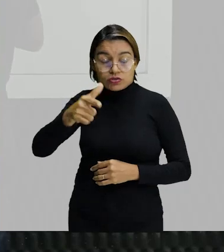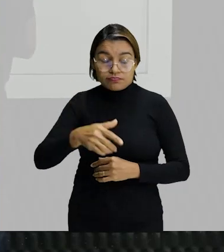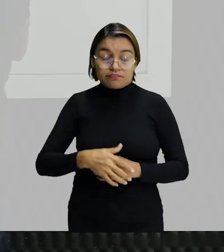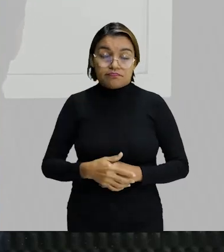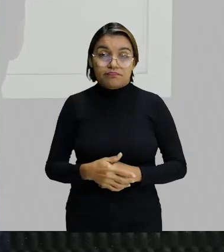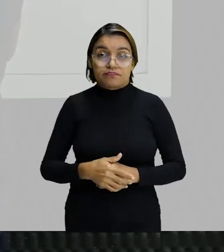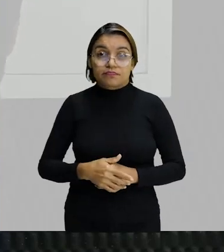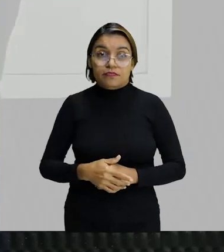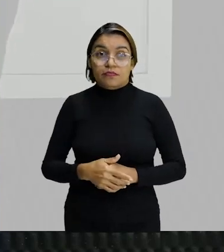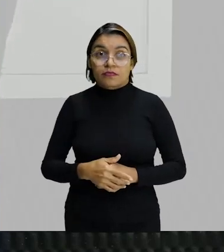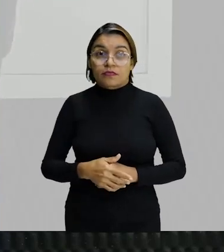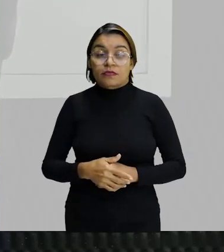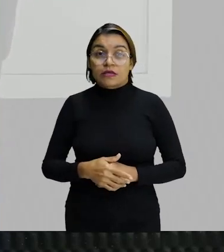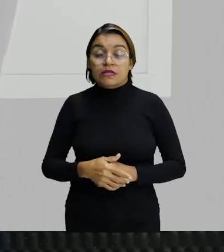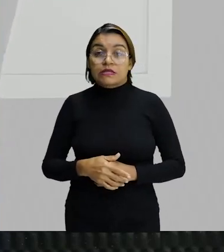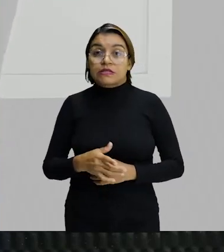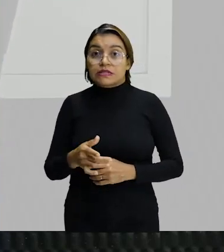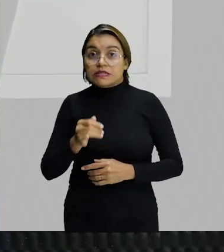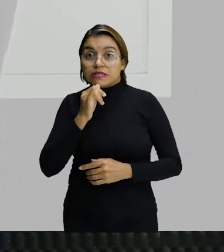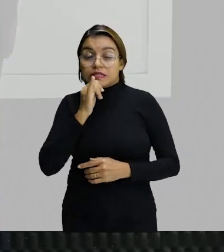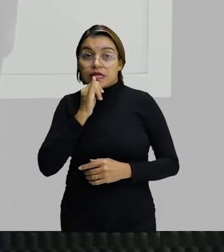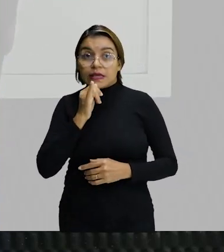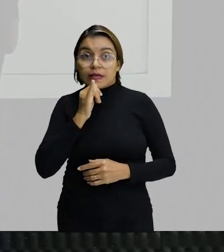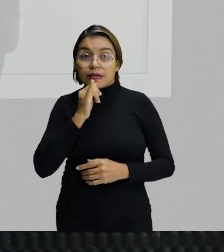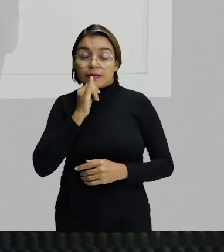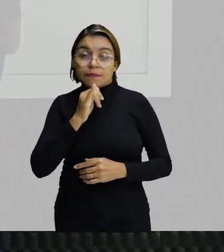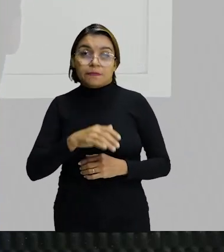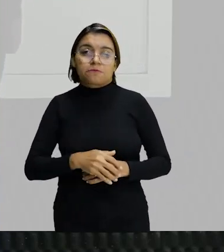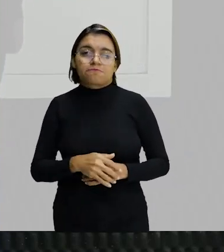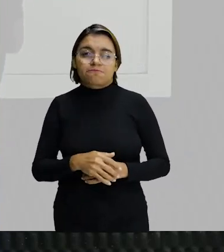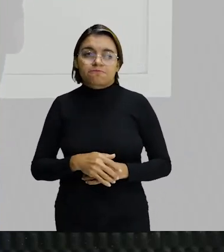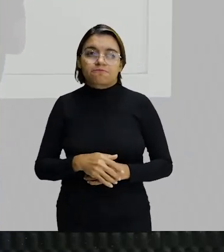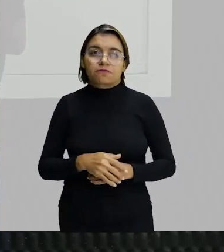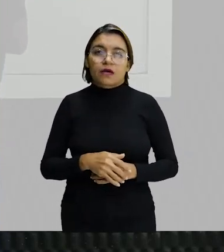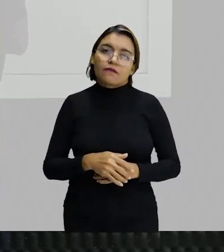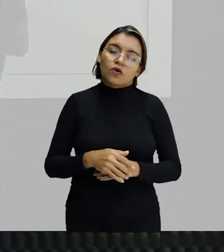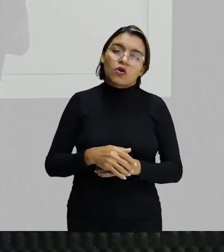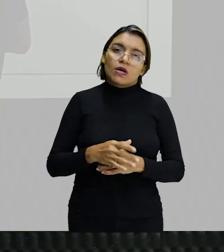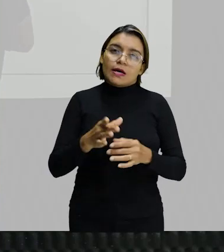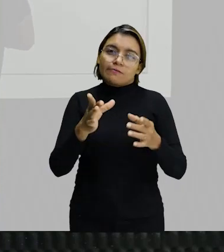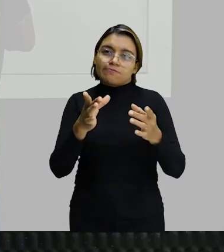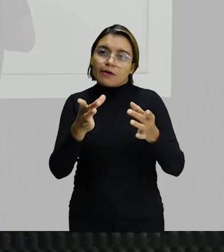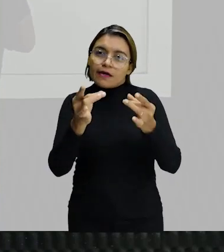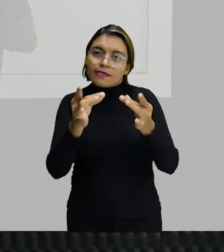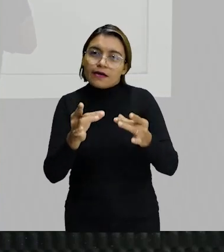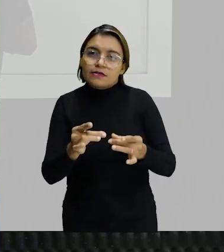Certo? E eu vou correr o risco de fazer uma generalização absurda.